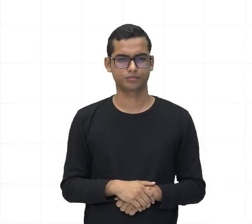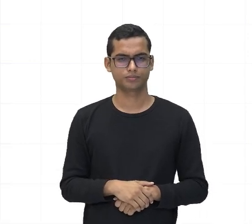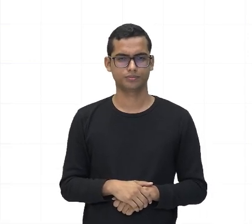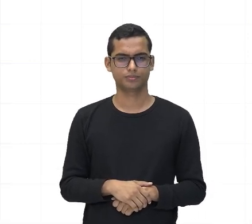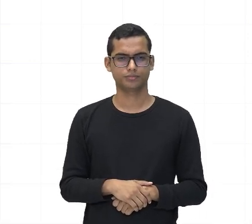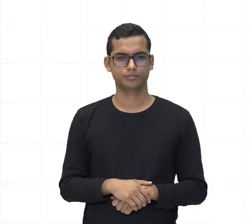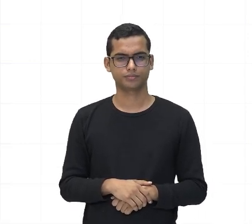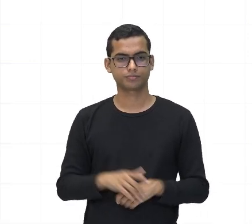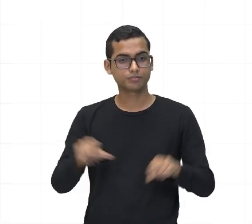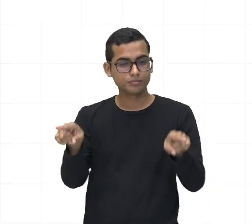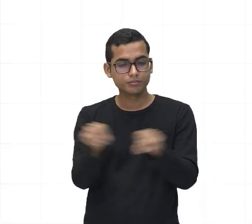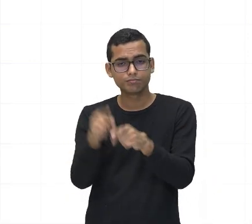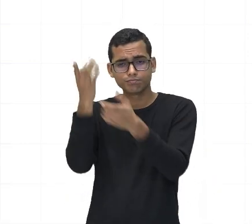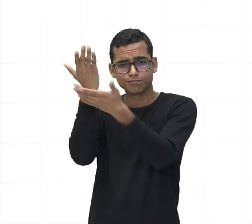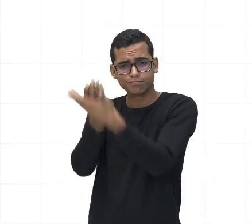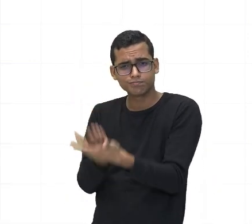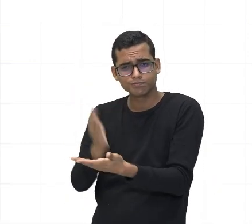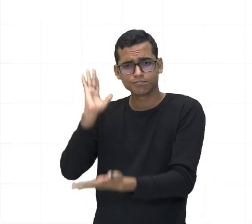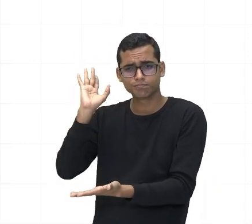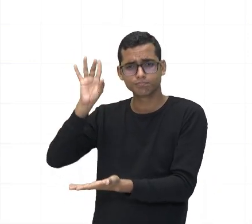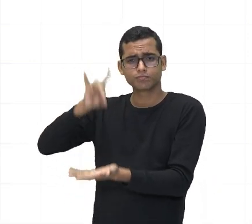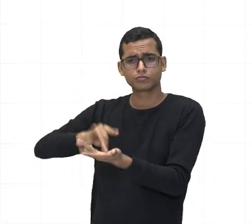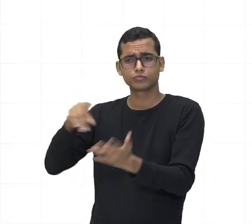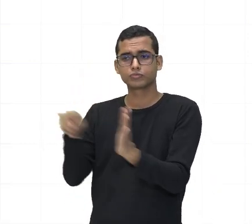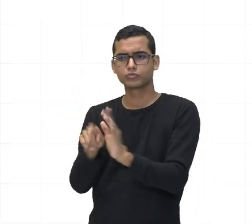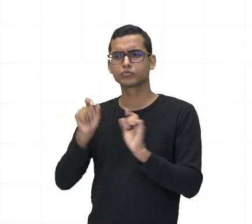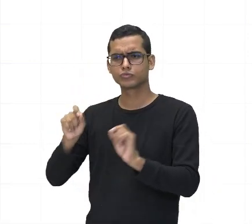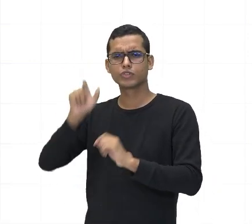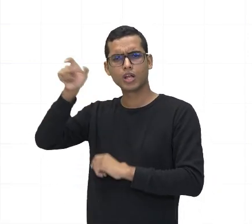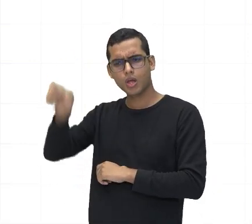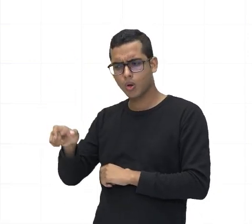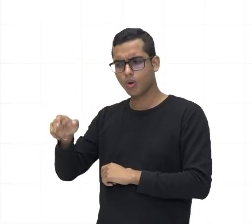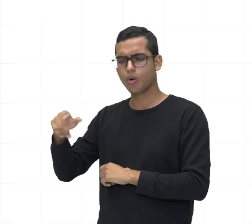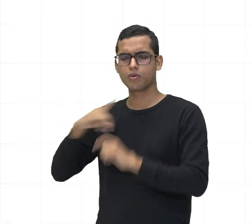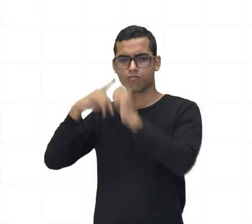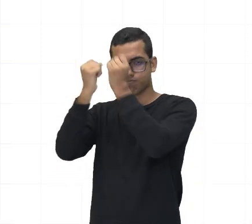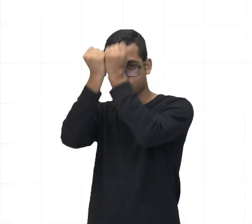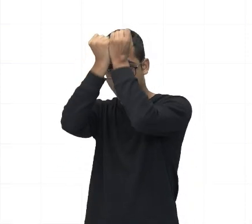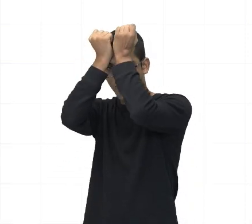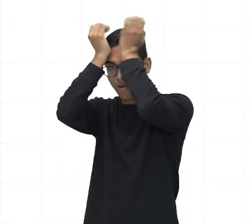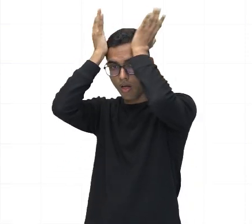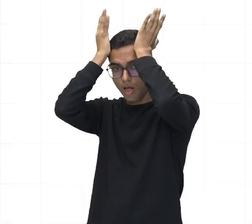verdade, nós estamos aqui estudando de fato o que é um pajé. Aquele